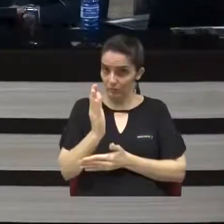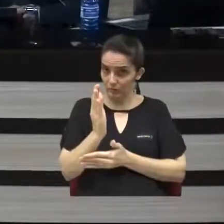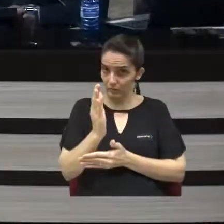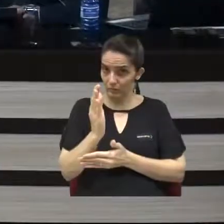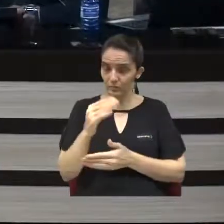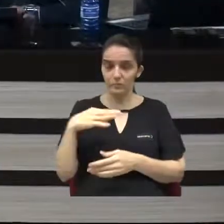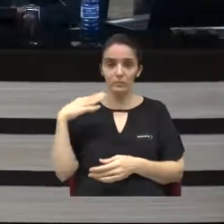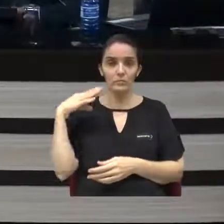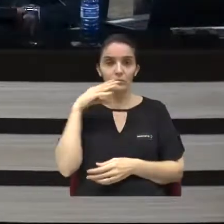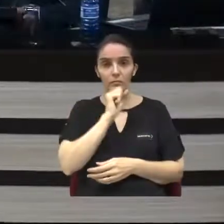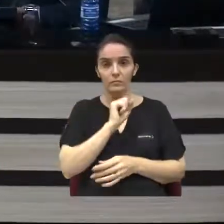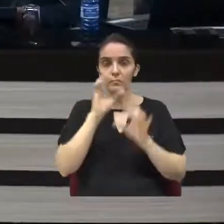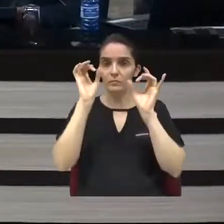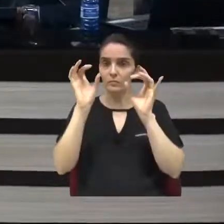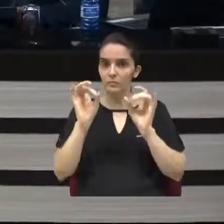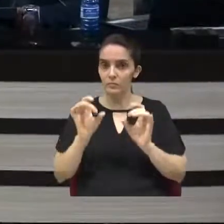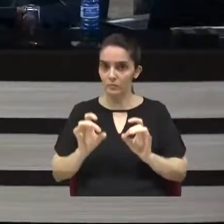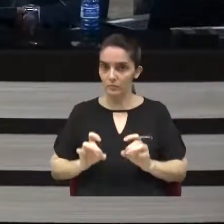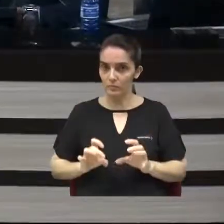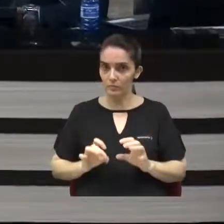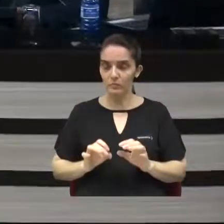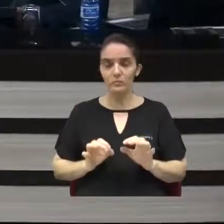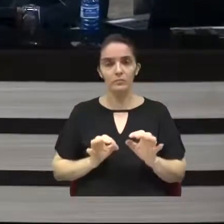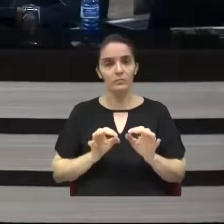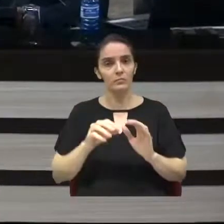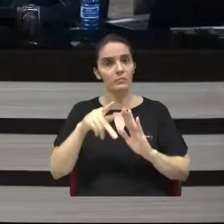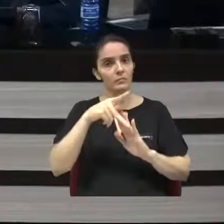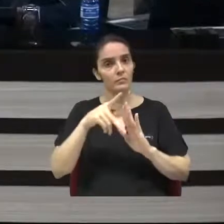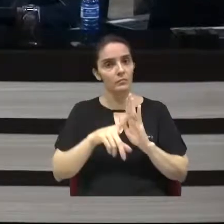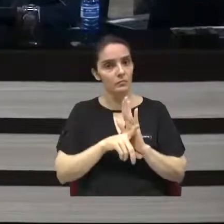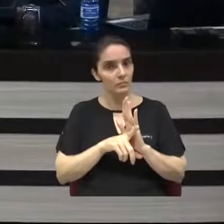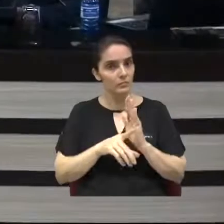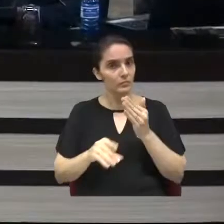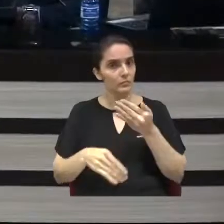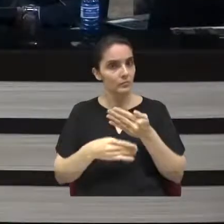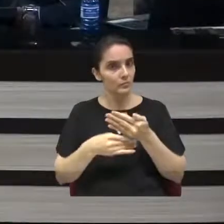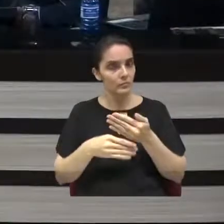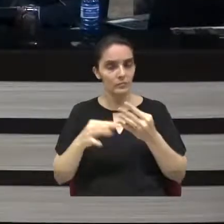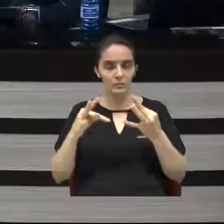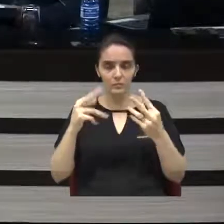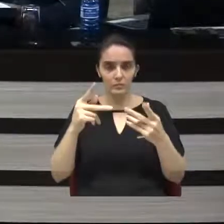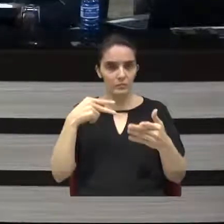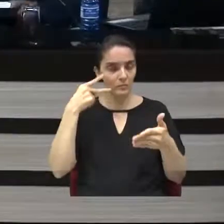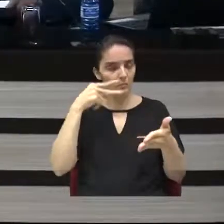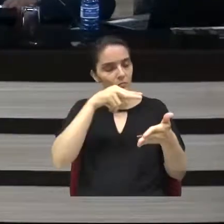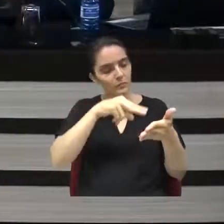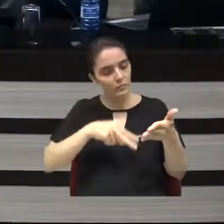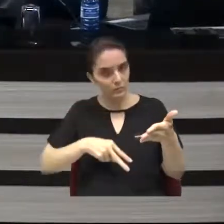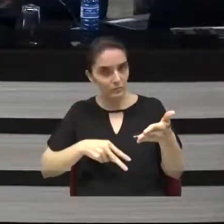urgência especial para que aquele projeto de lei complementar fosse apreciado pelo plenário.